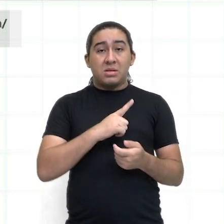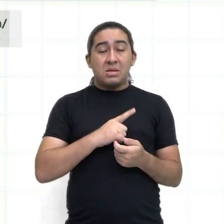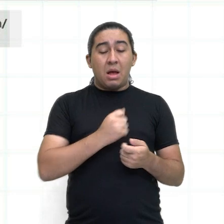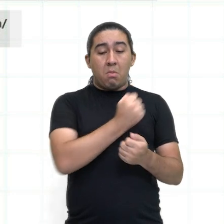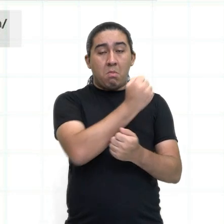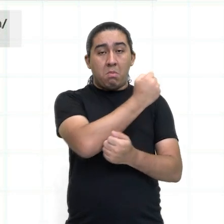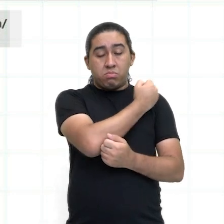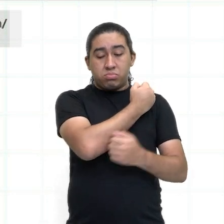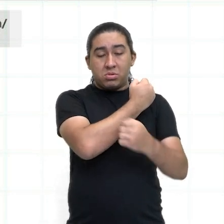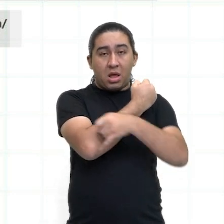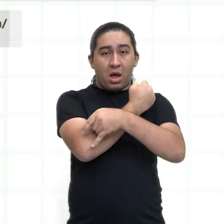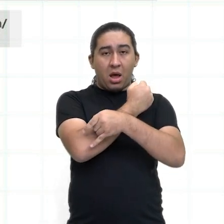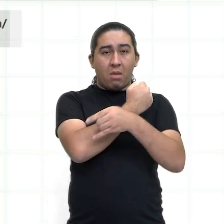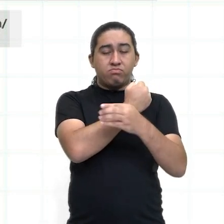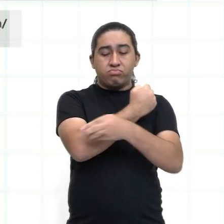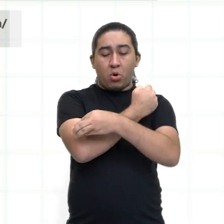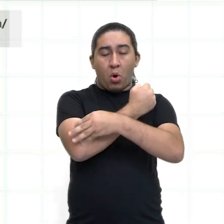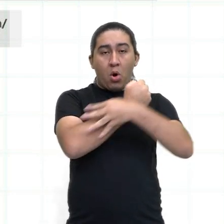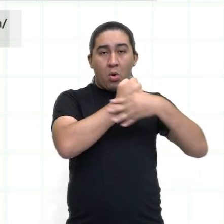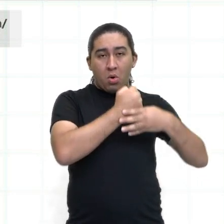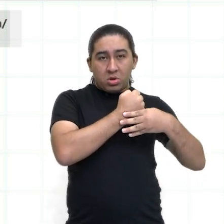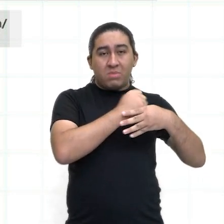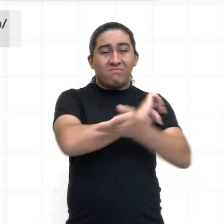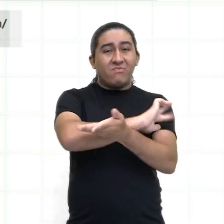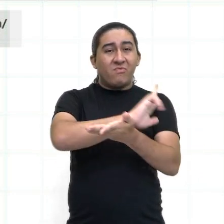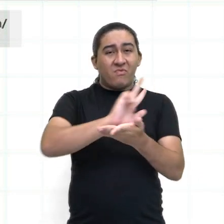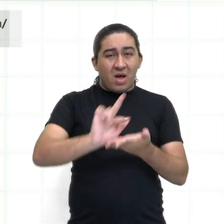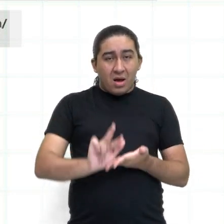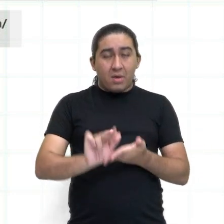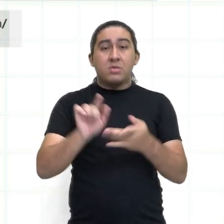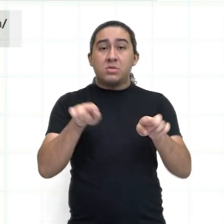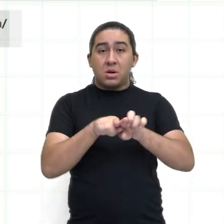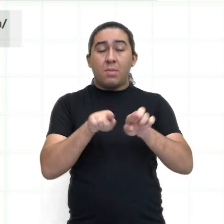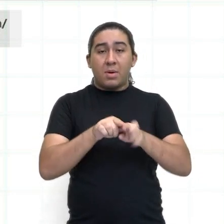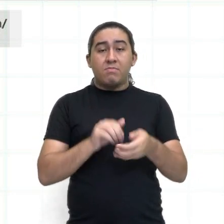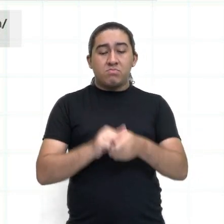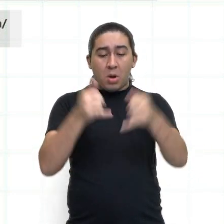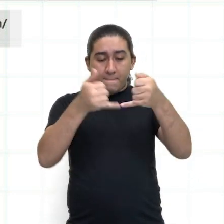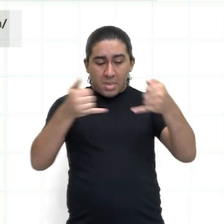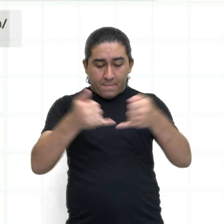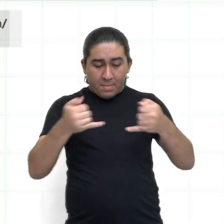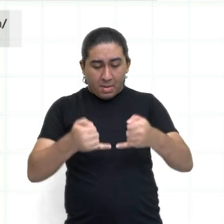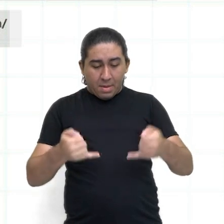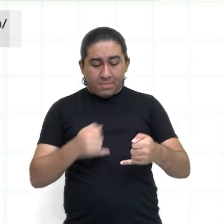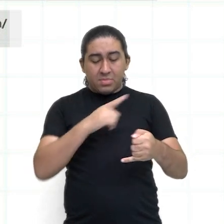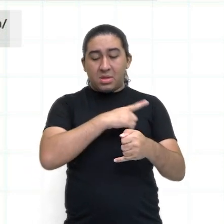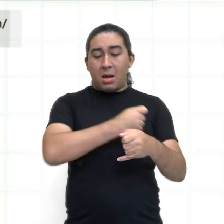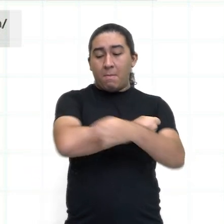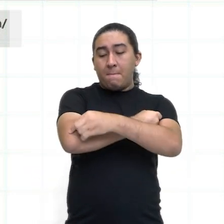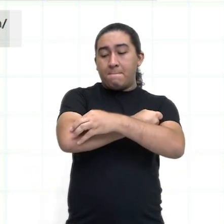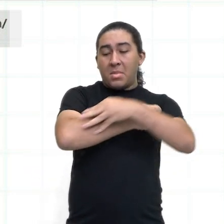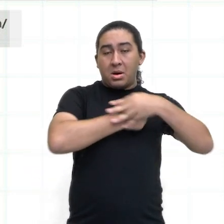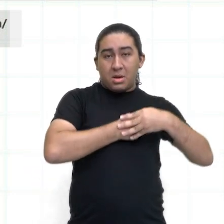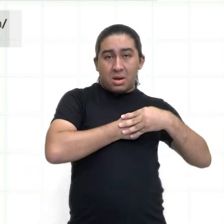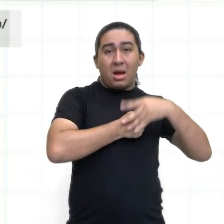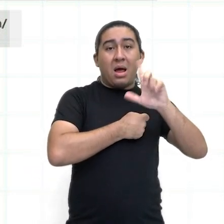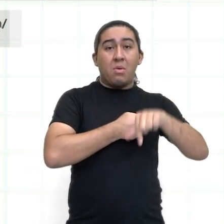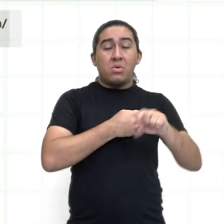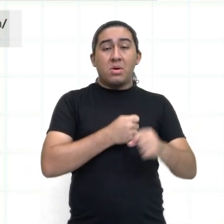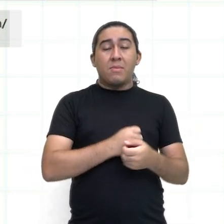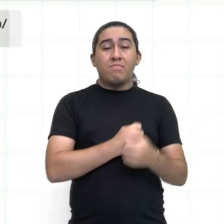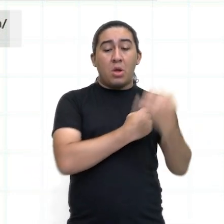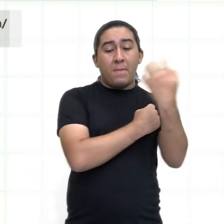cordas, certo? Tem o formato que nos remete à nossa memória, que é uma guitarra, um